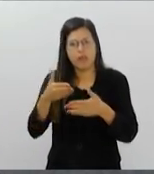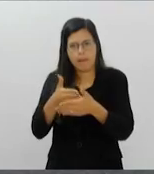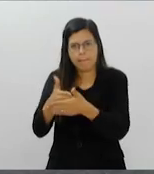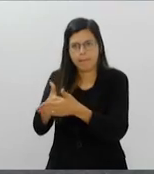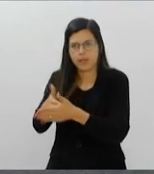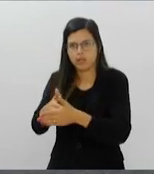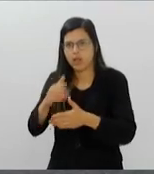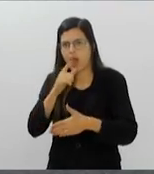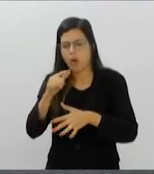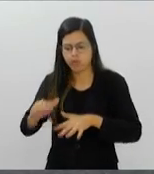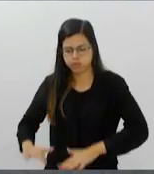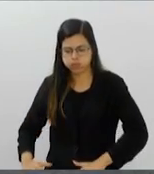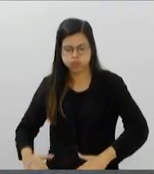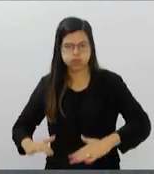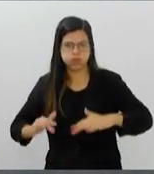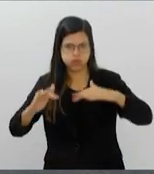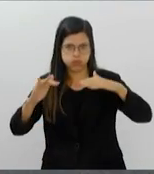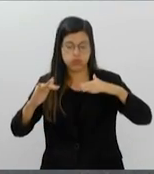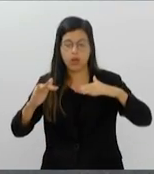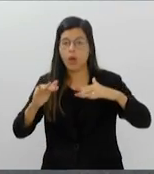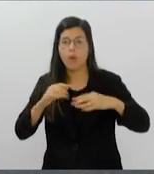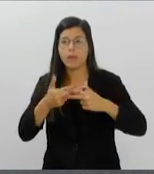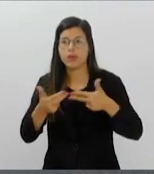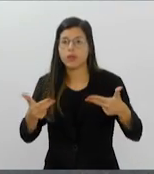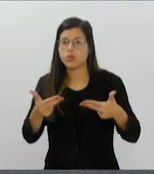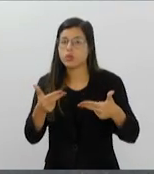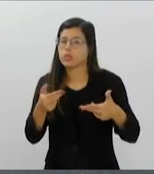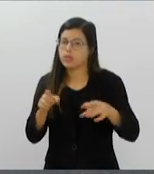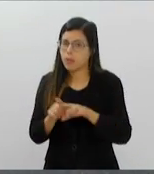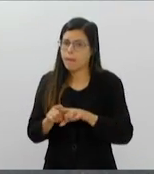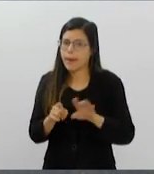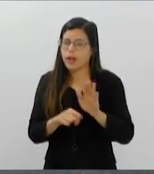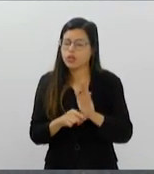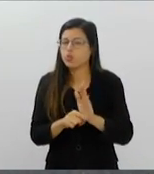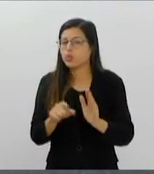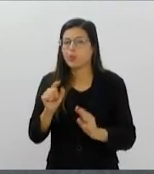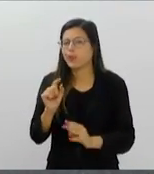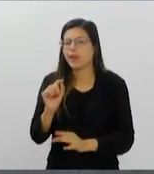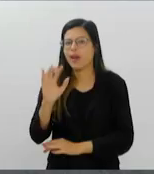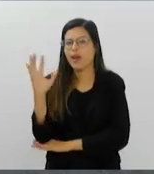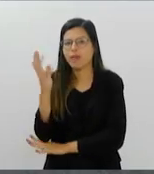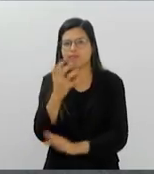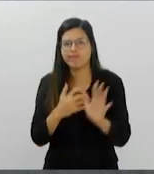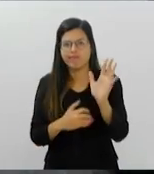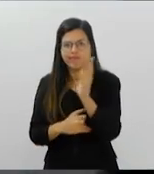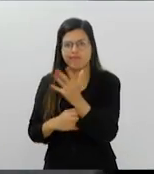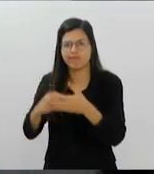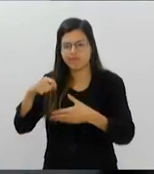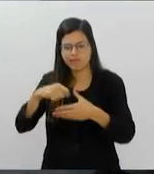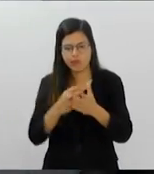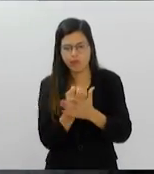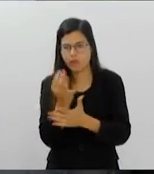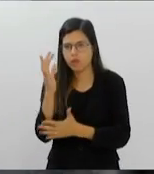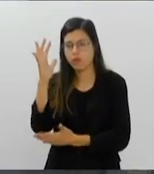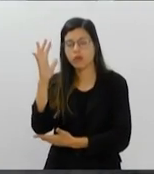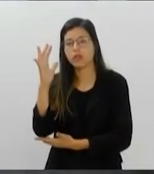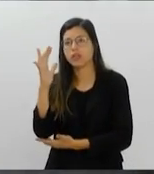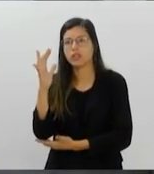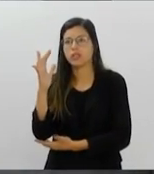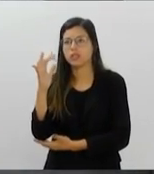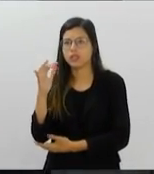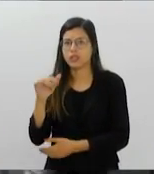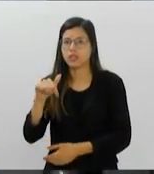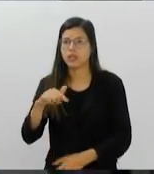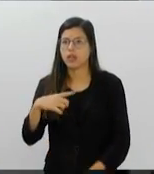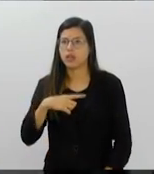Mas uma das coisas que impede a inundação é reflorestar mais. e garantir as áreas de preservação, inclusive a APA